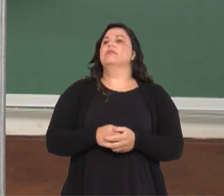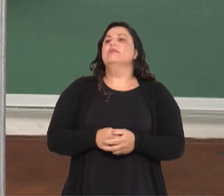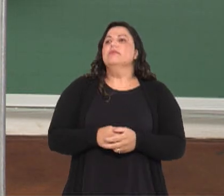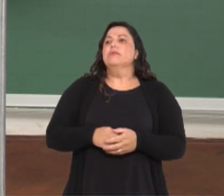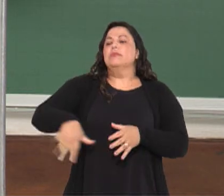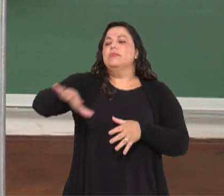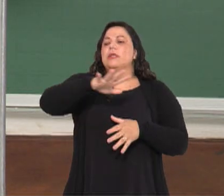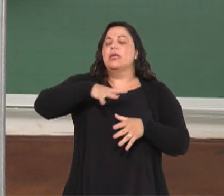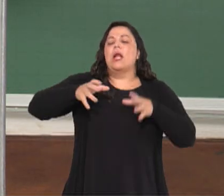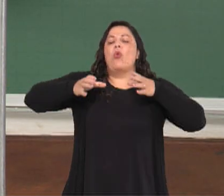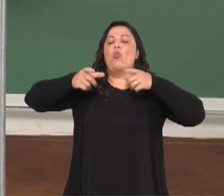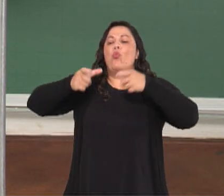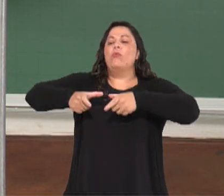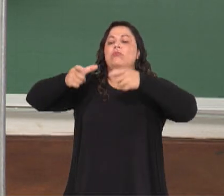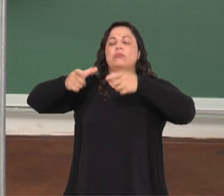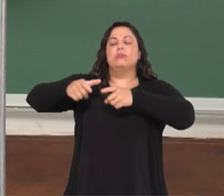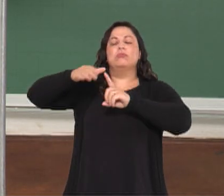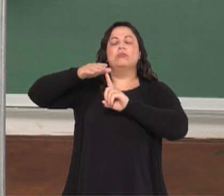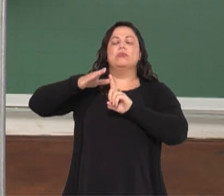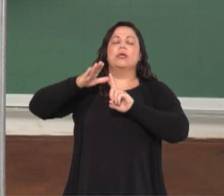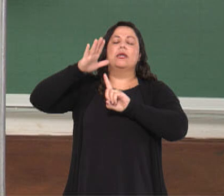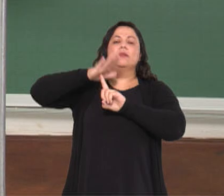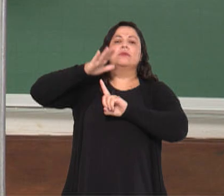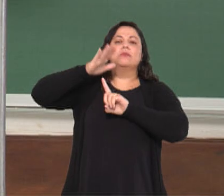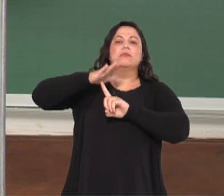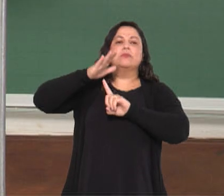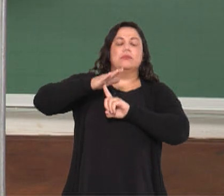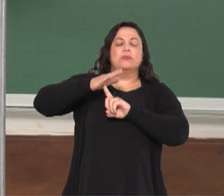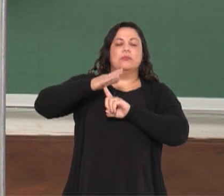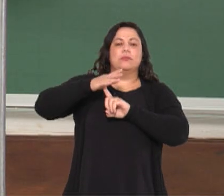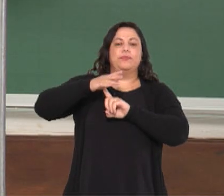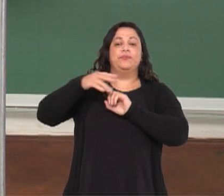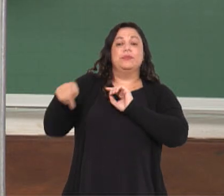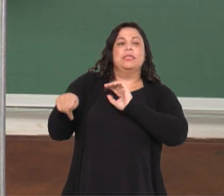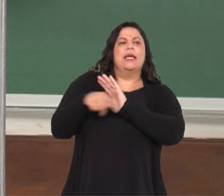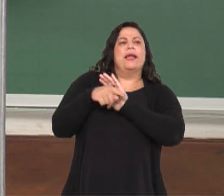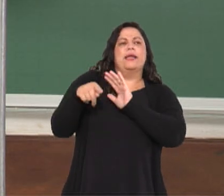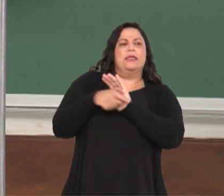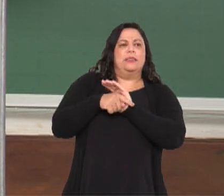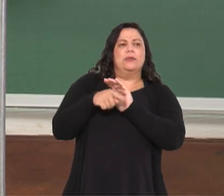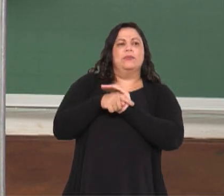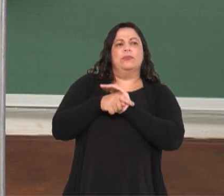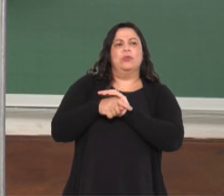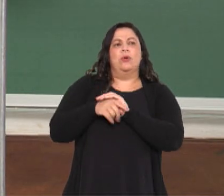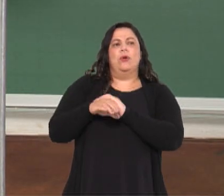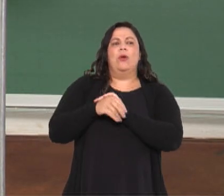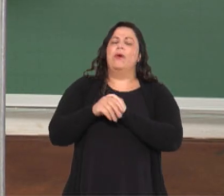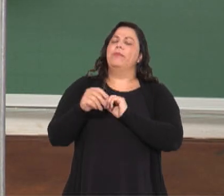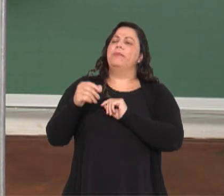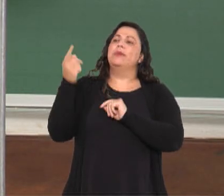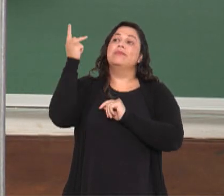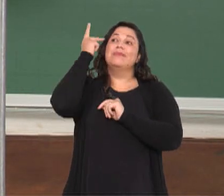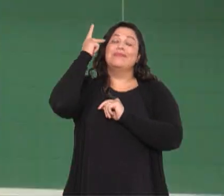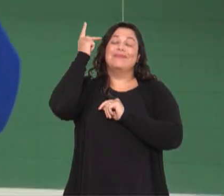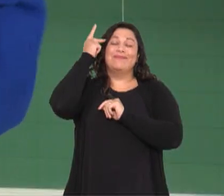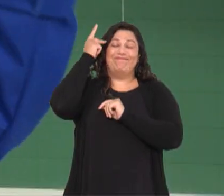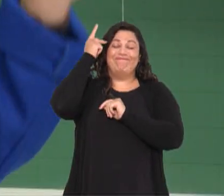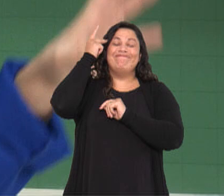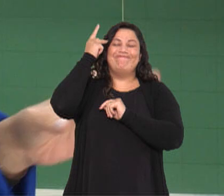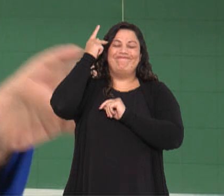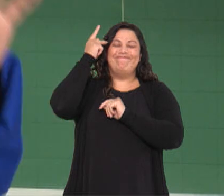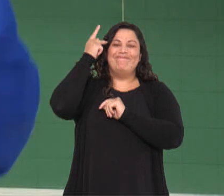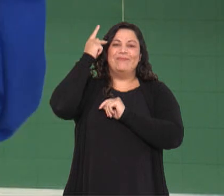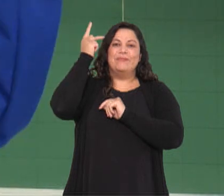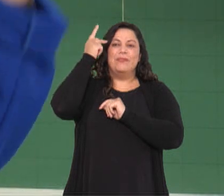ele pertencia, então, essa parte litoral, à capitania de São Vicente, né, que era a capitania de São Paulo. E